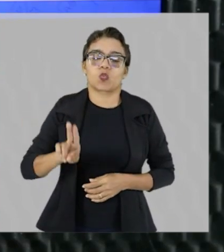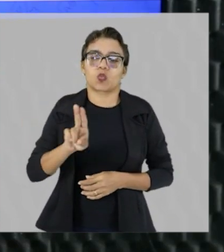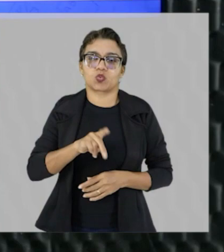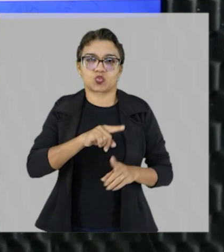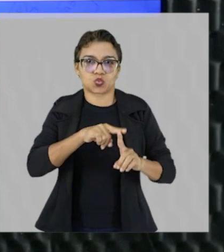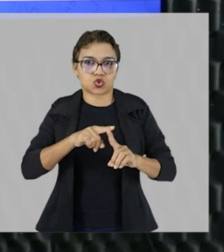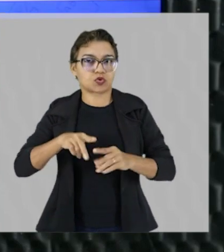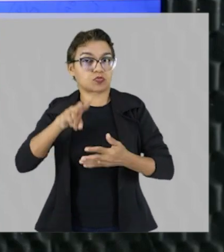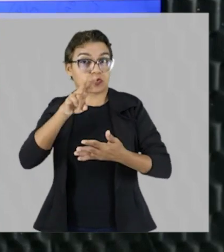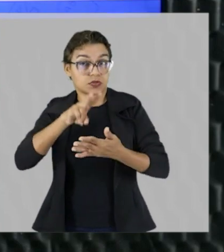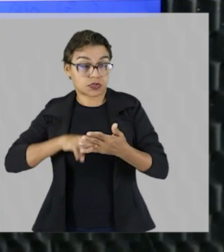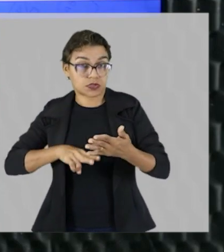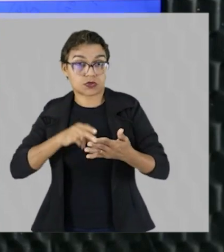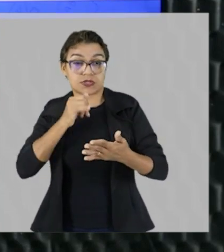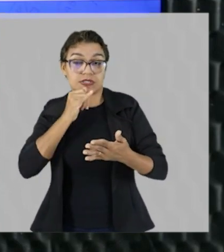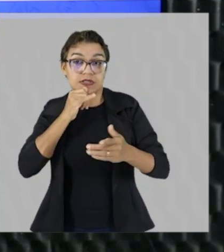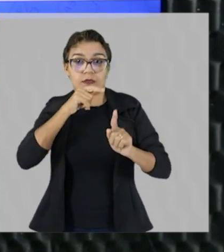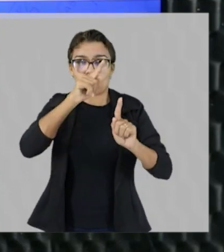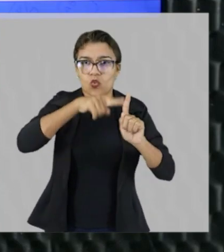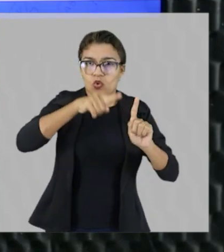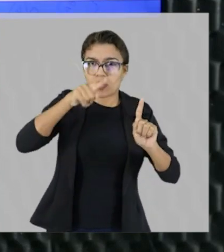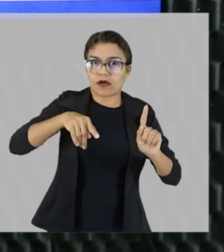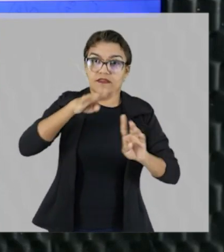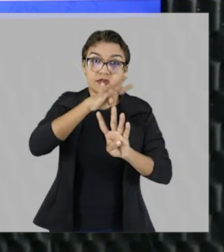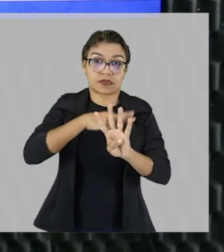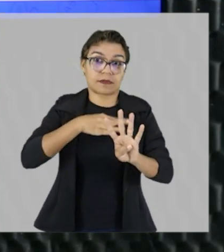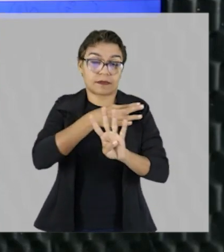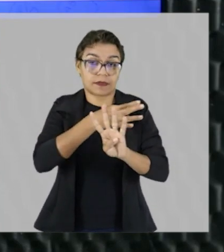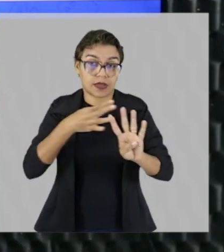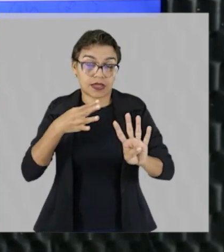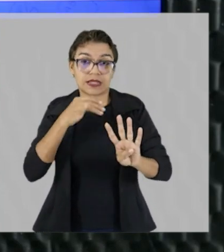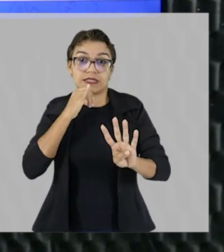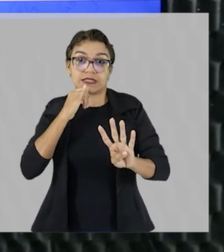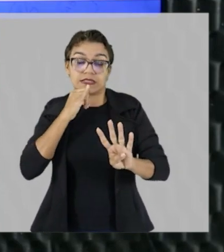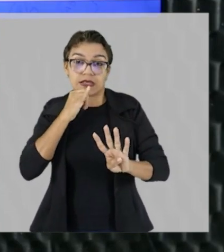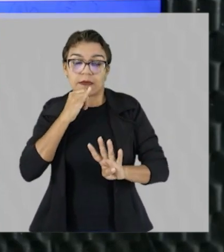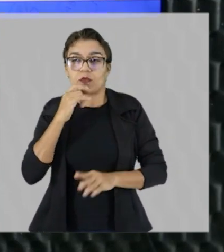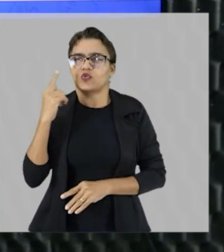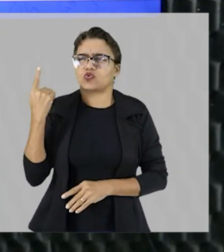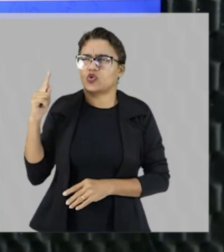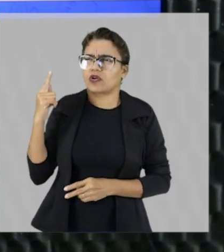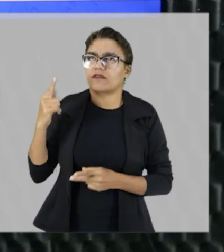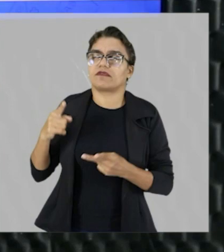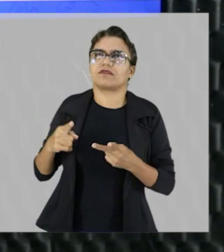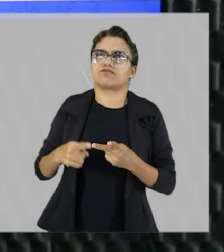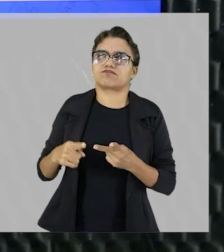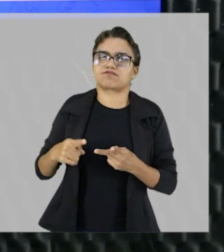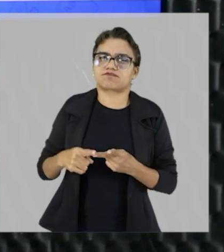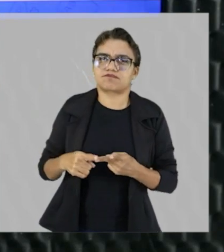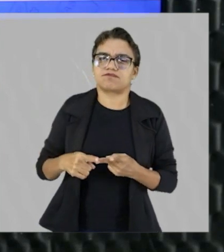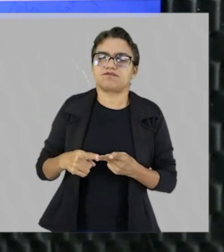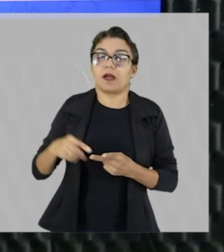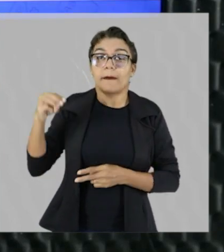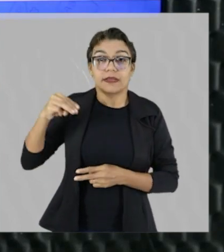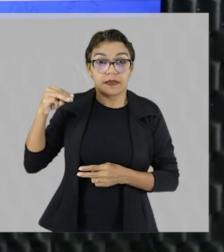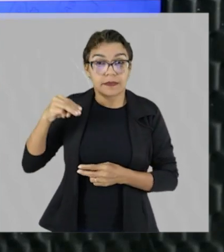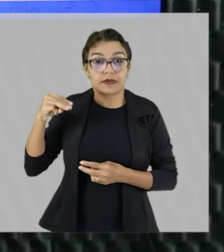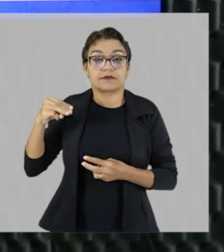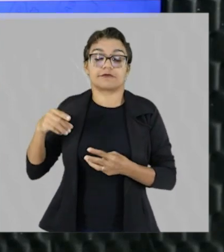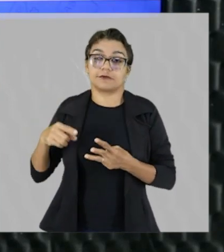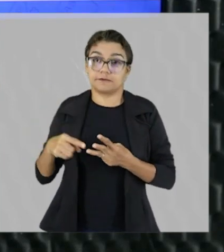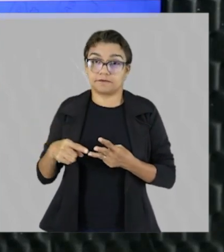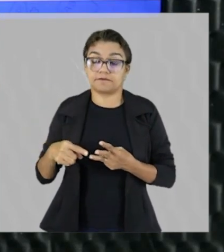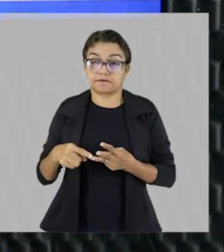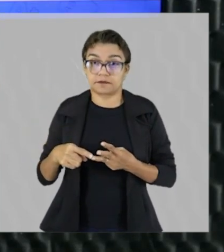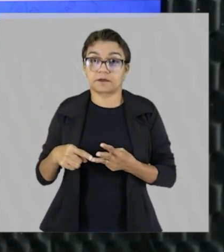tipo de leitura em relação a gráficos e tabelas muito nas provas de geografia, nas provas de matemática,